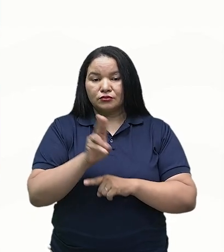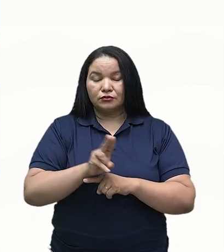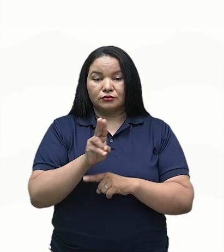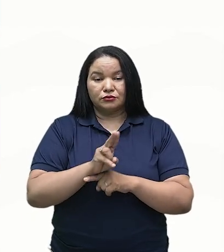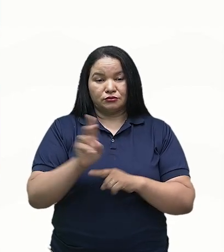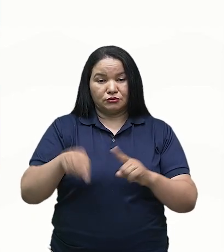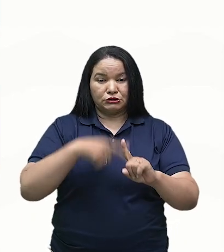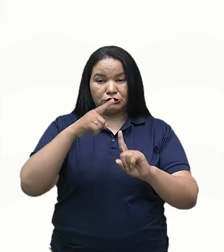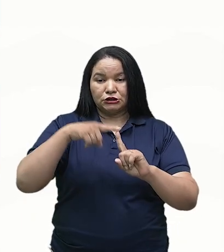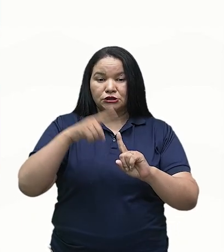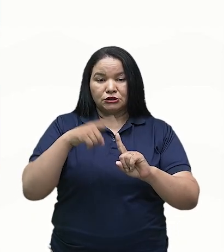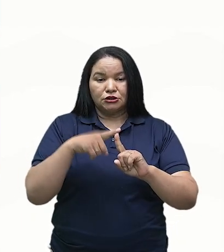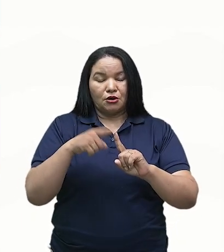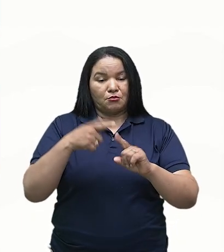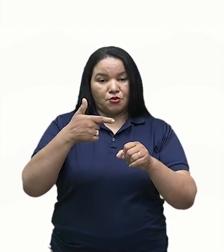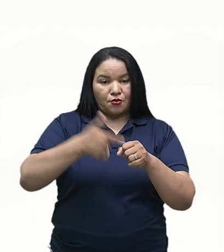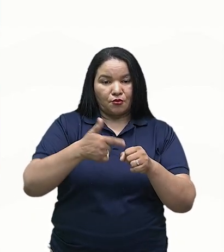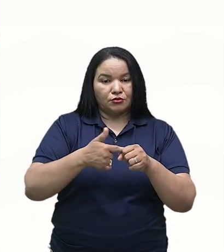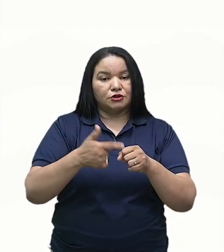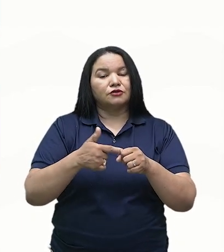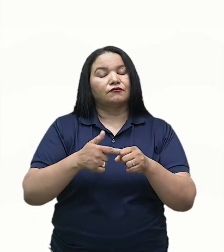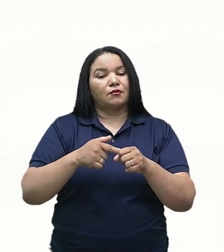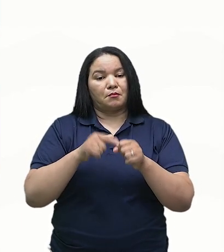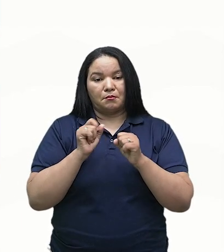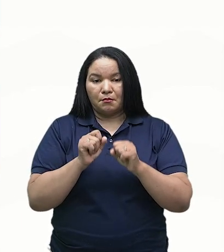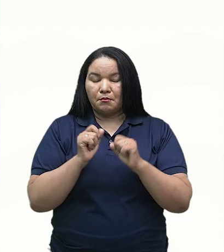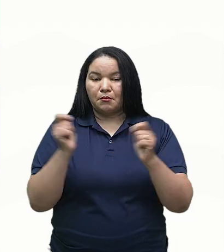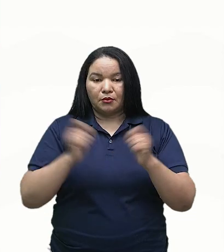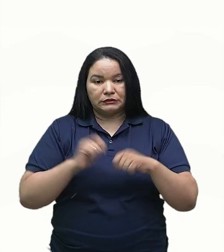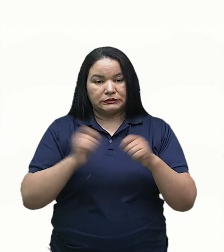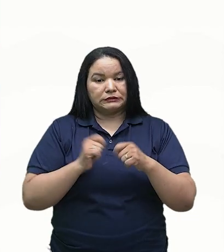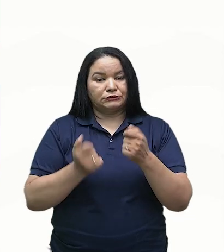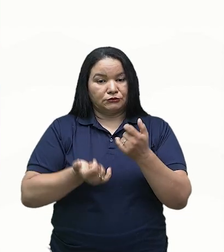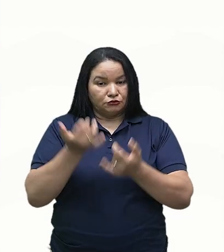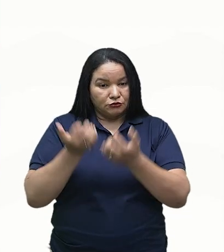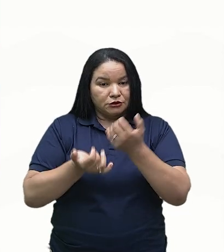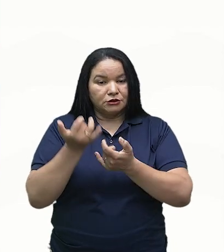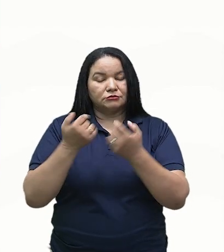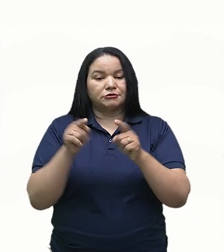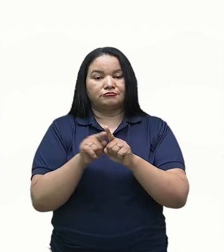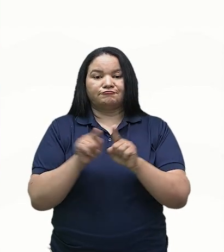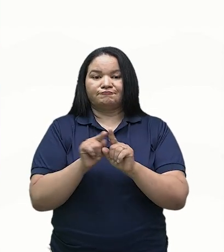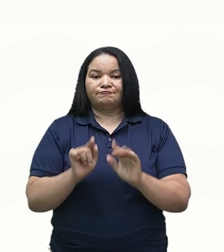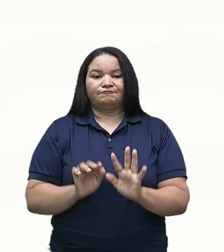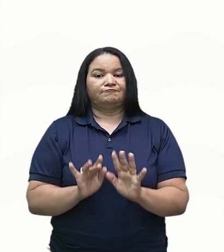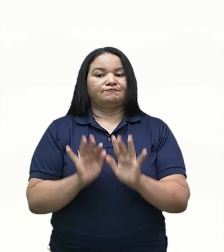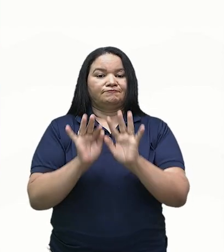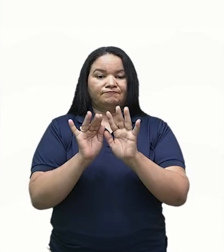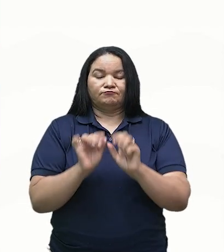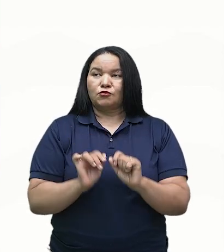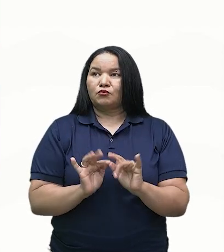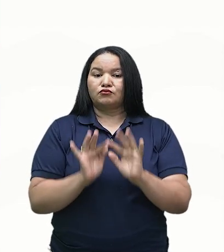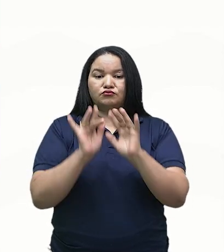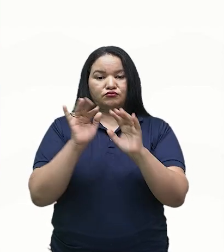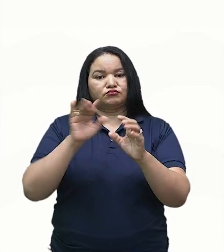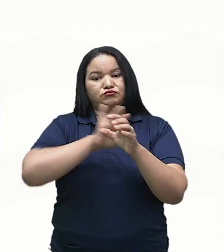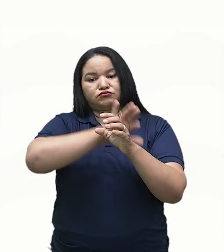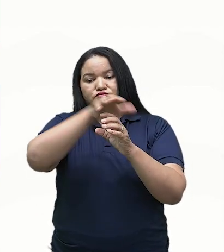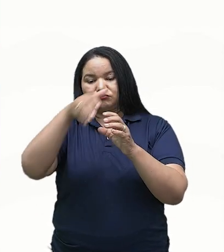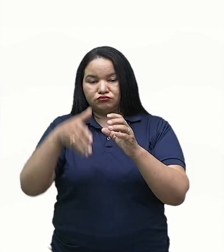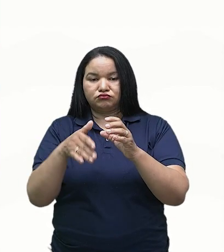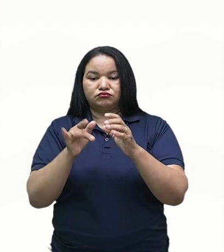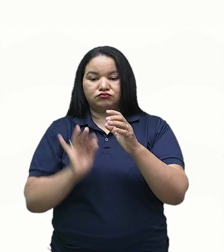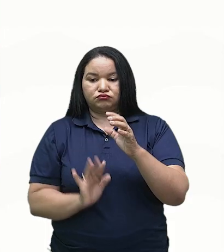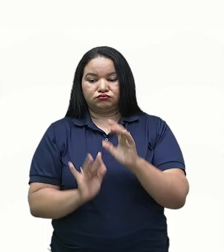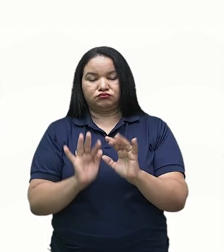fontes de combustíveis vai gerar essa queima deles e os gases resultantes serão lançados para a nossa